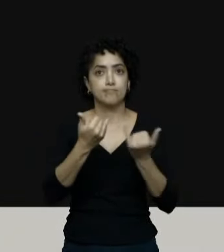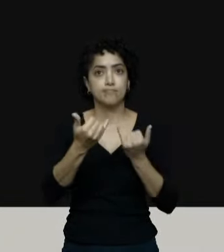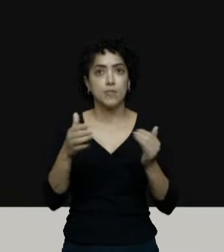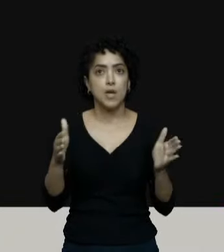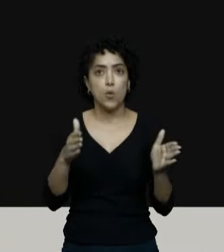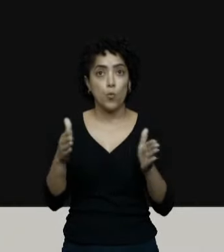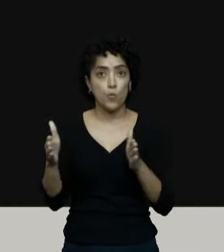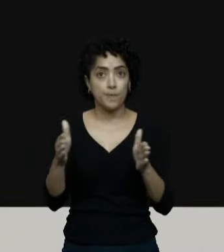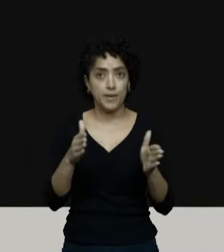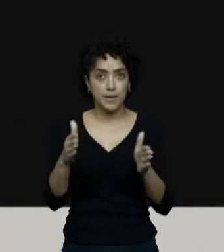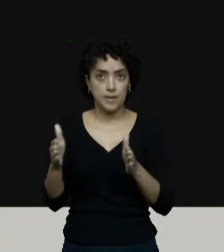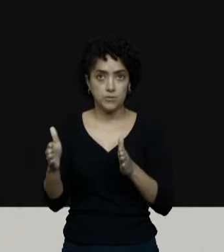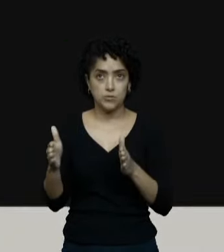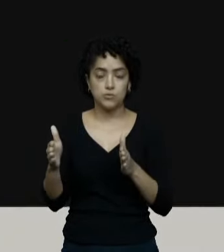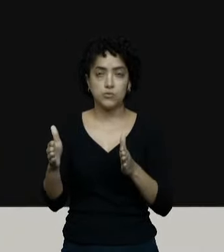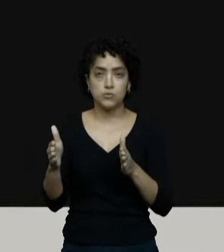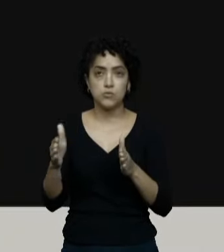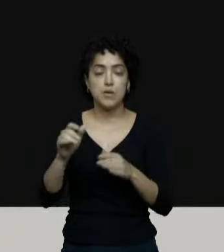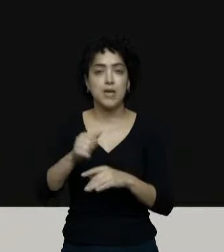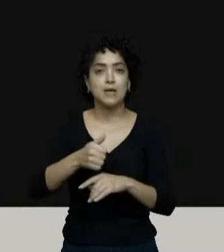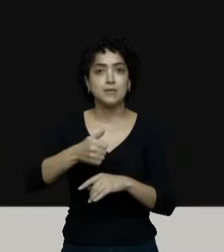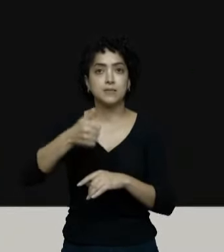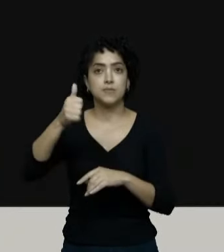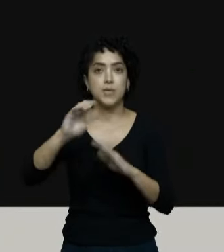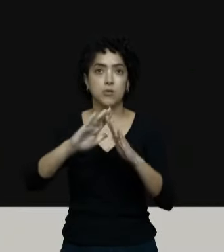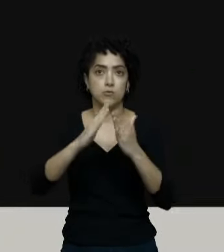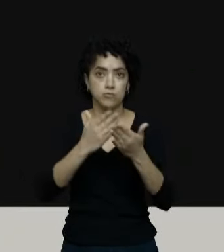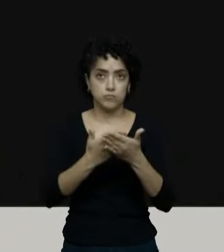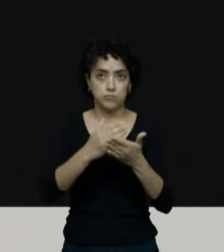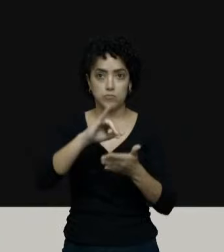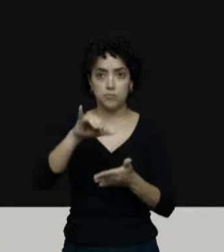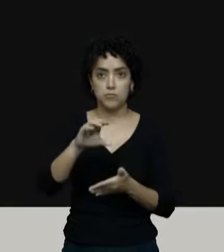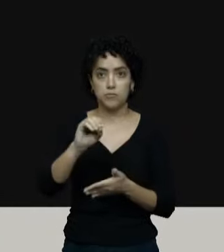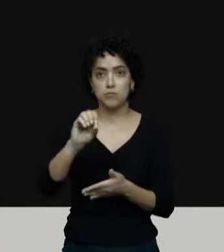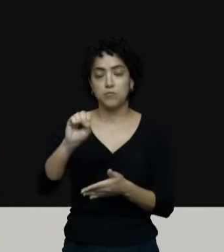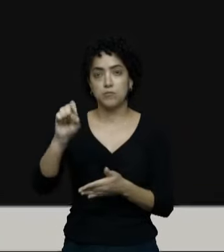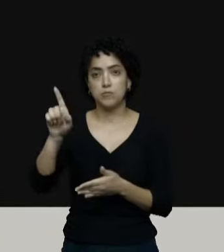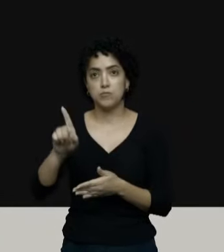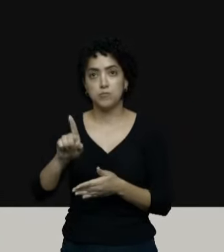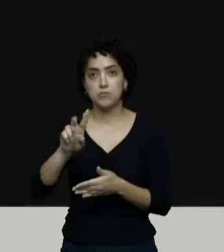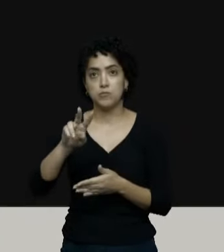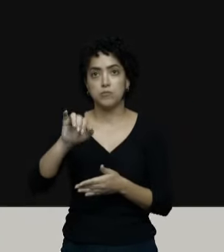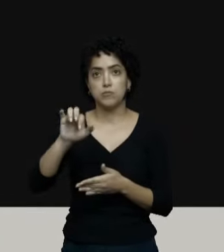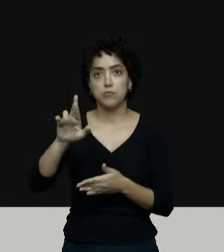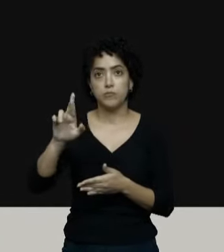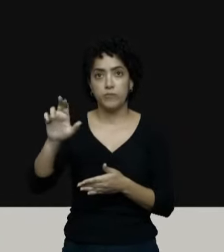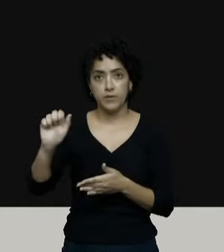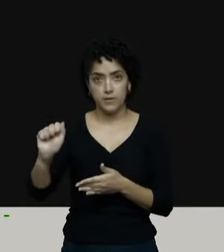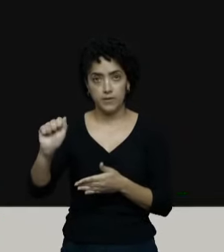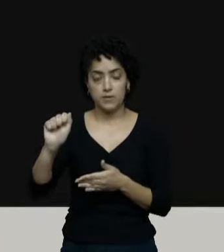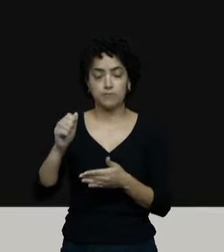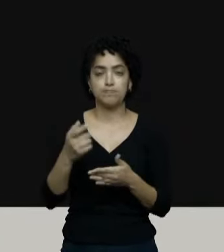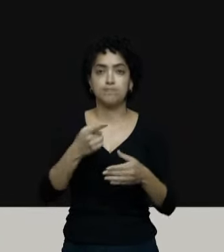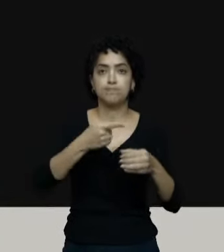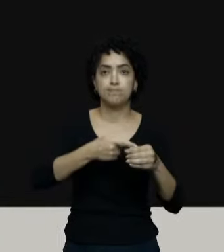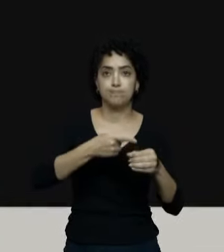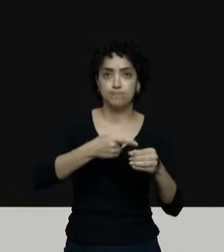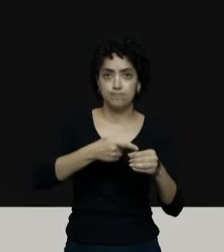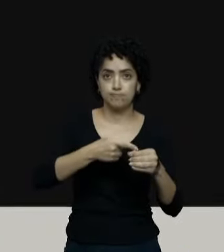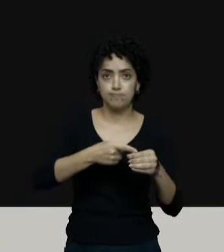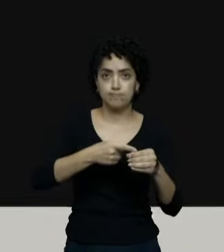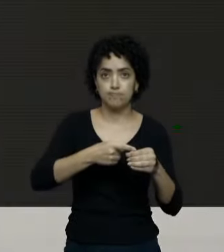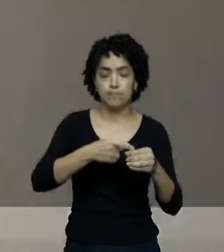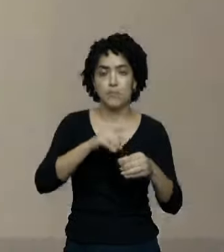sejam efetuadas as melhorias na Escola José Vieira Corte, no município de